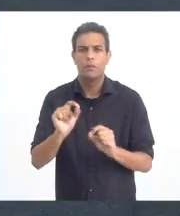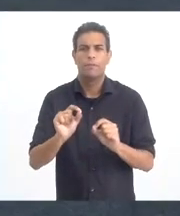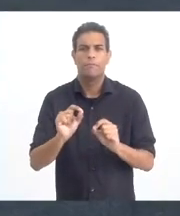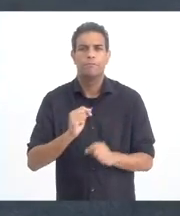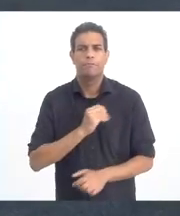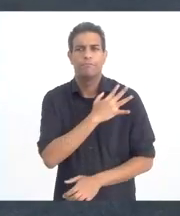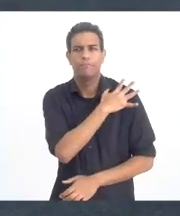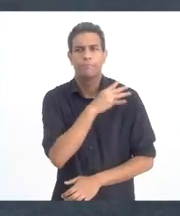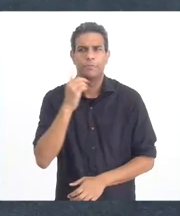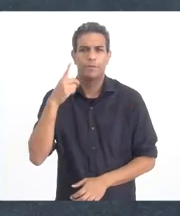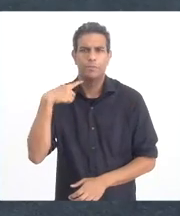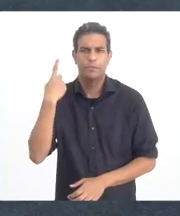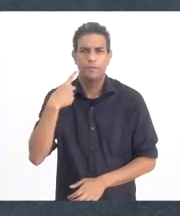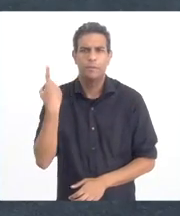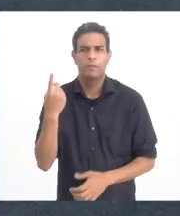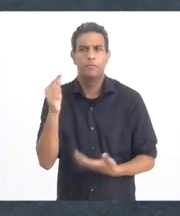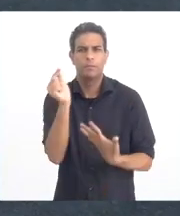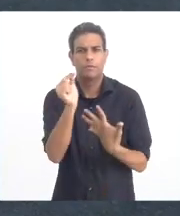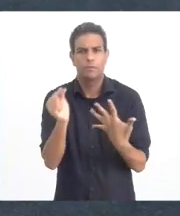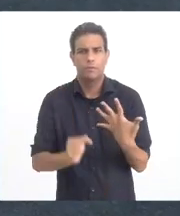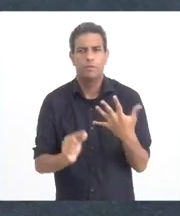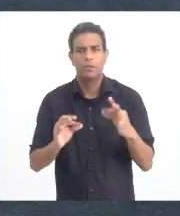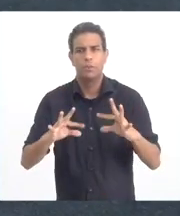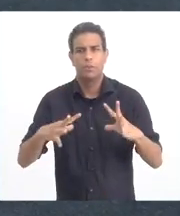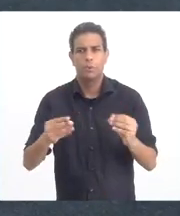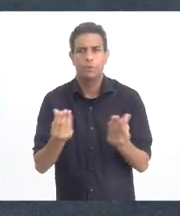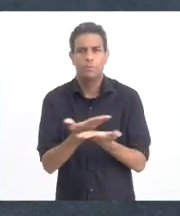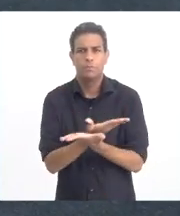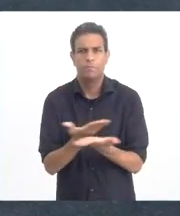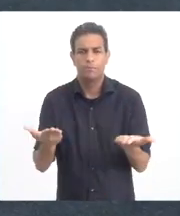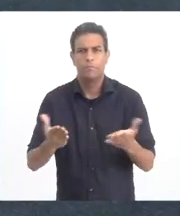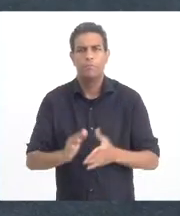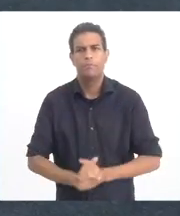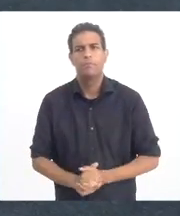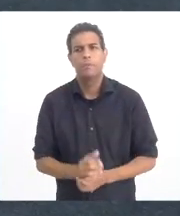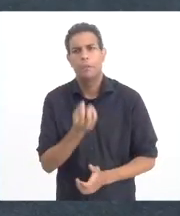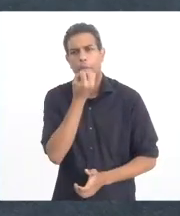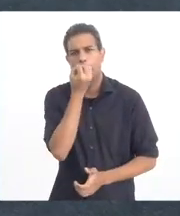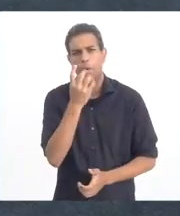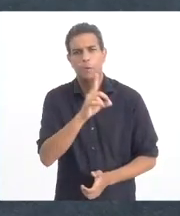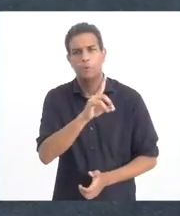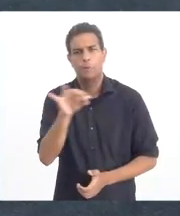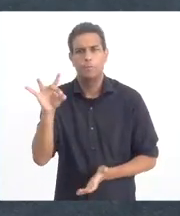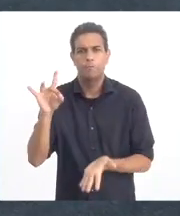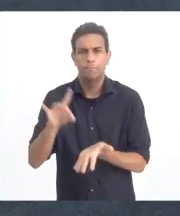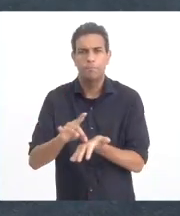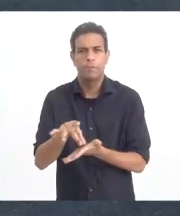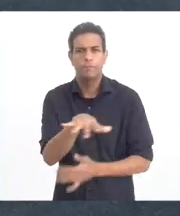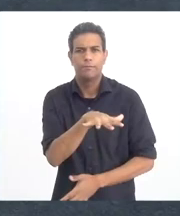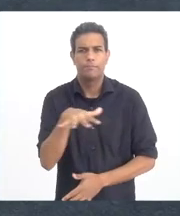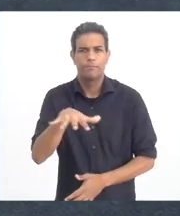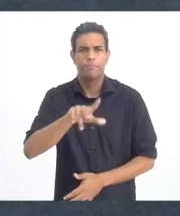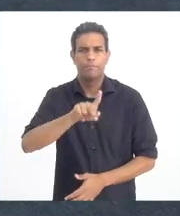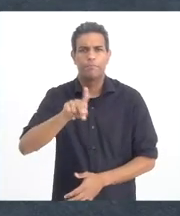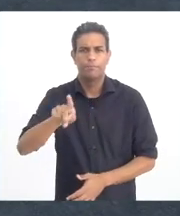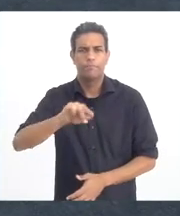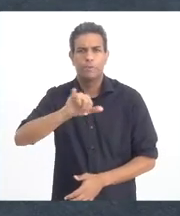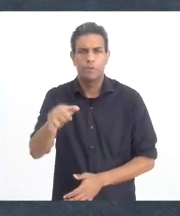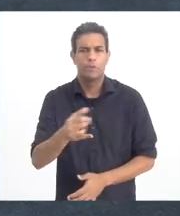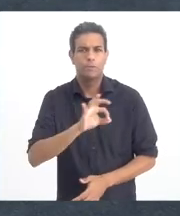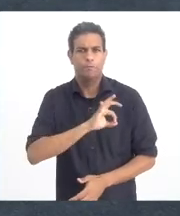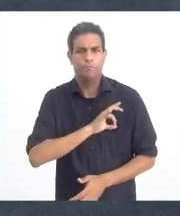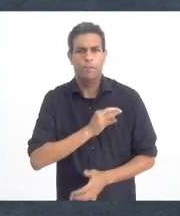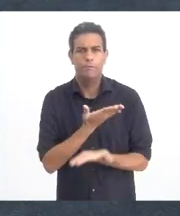o deputado Márcio Pacheco e os demais. Queria dar um bom dia aos oficiais de praças da PEMERG, do CBMERG, que